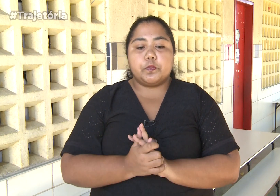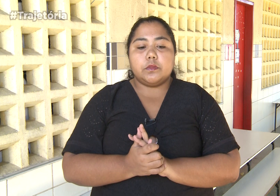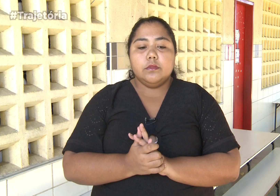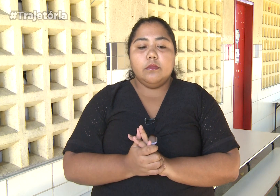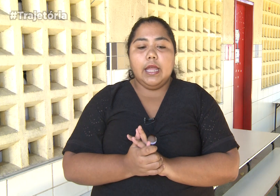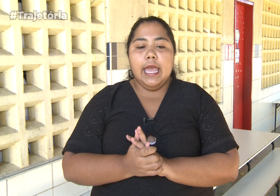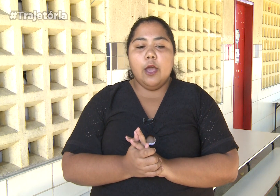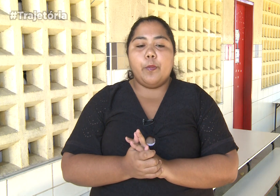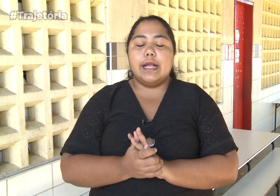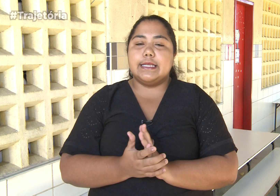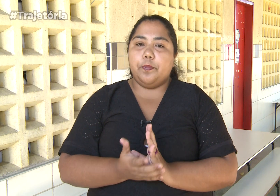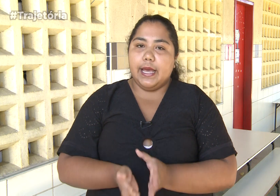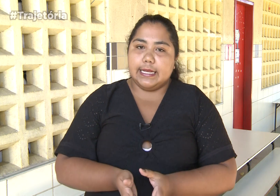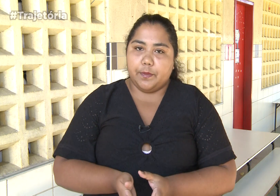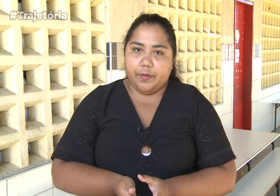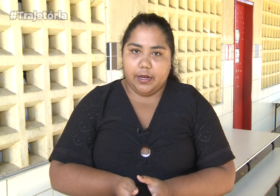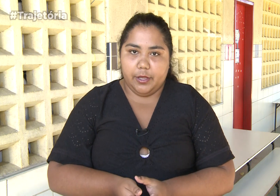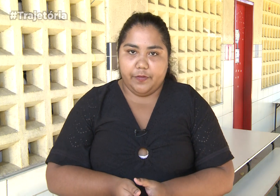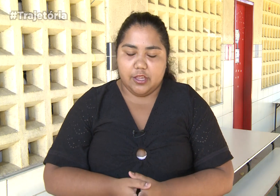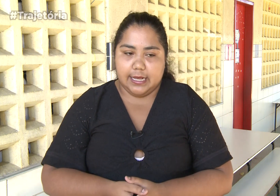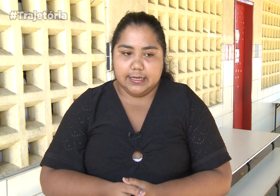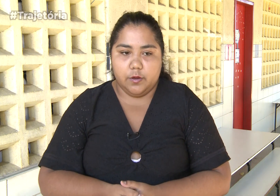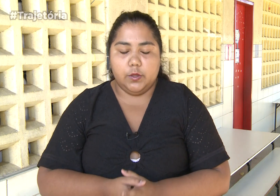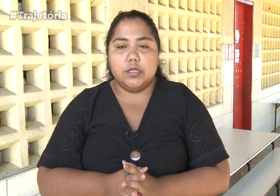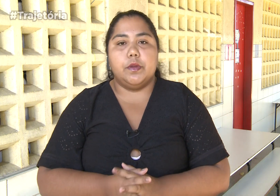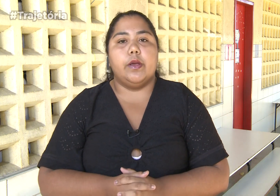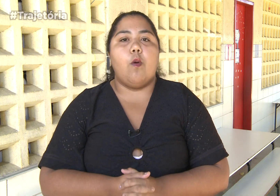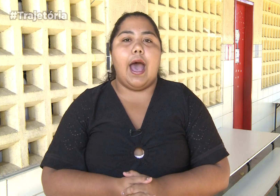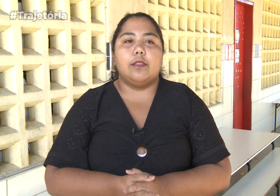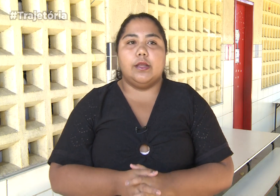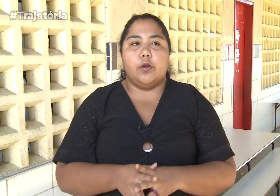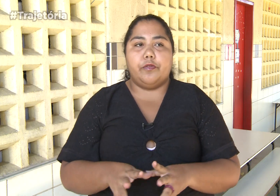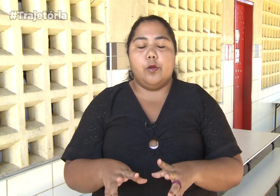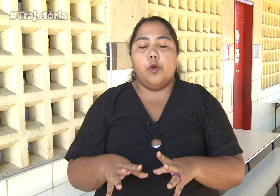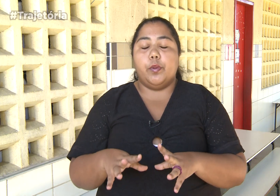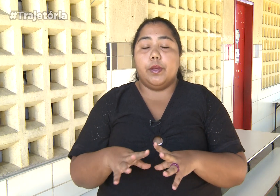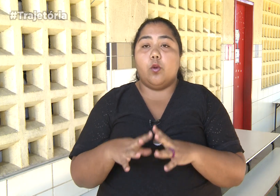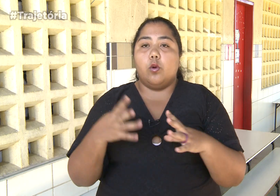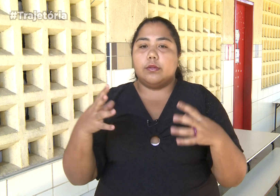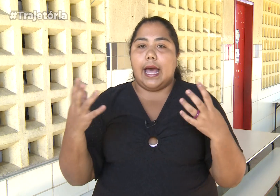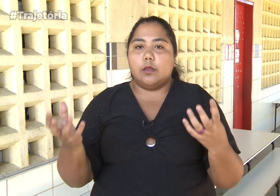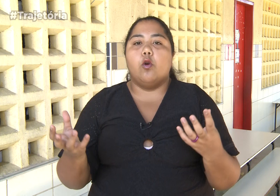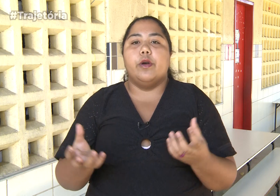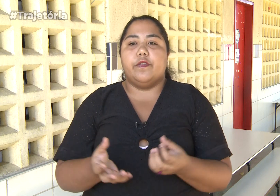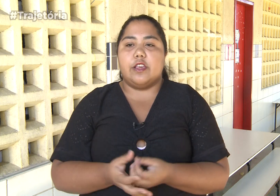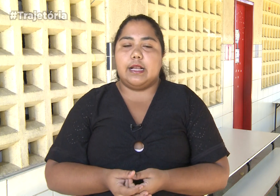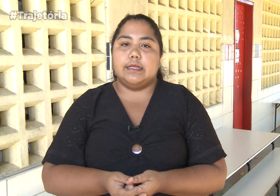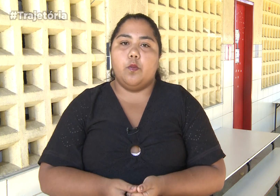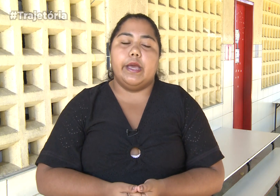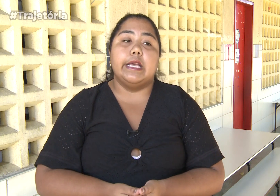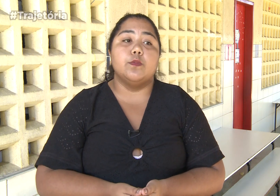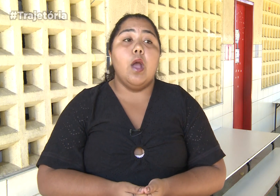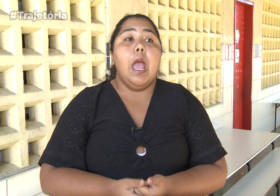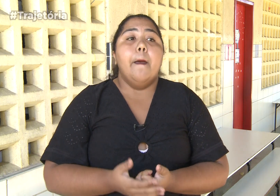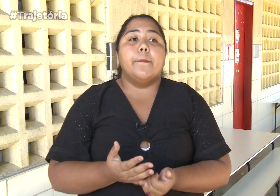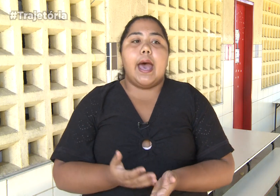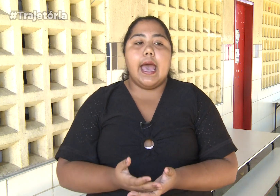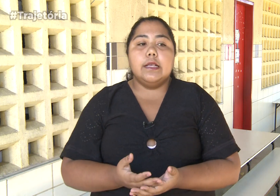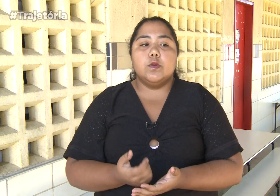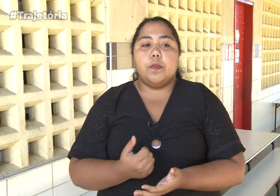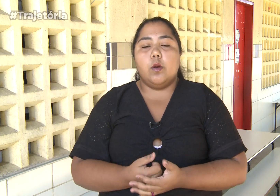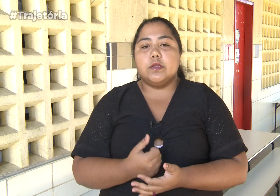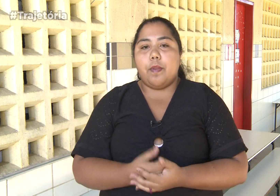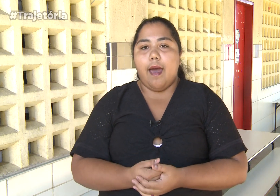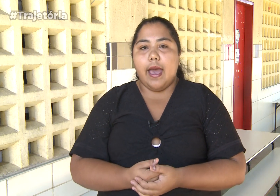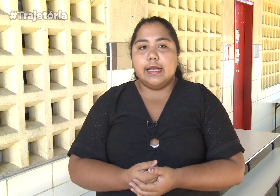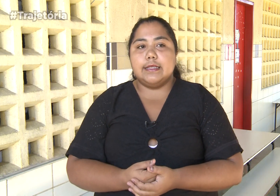aí eu participei dessa primeira manifestação em 2004, então foi o meu primeiro contato com manifestação mesmo,